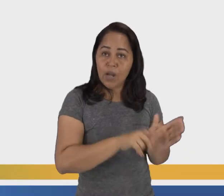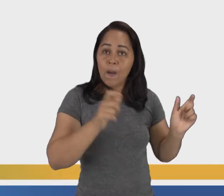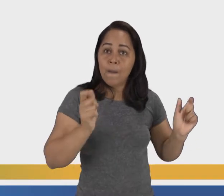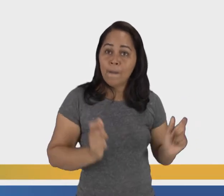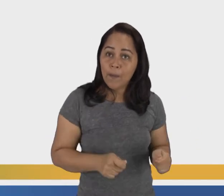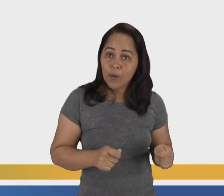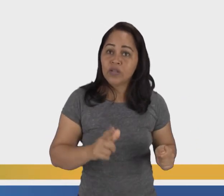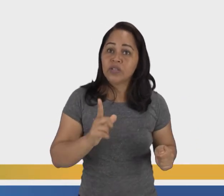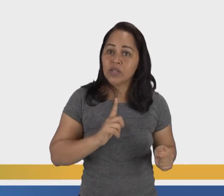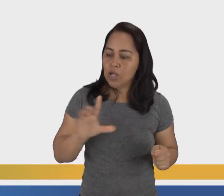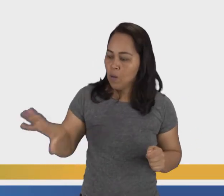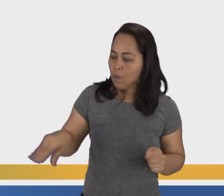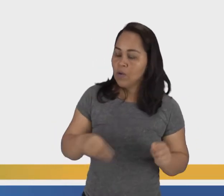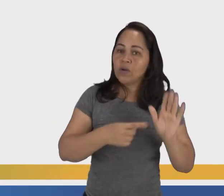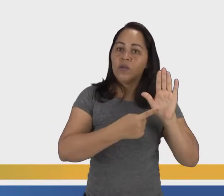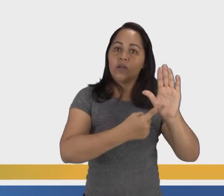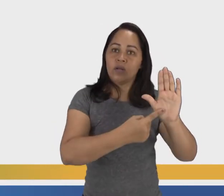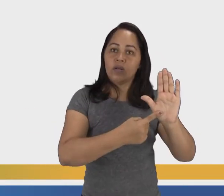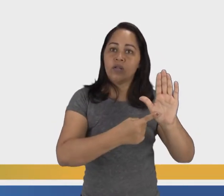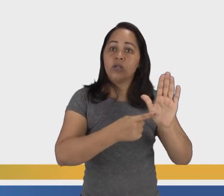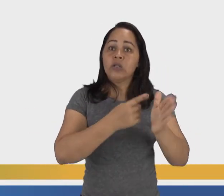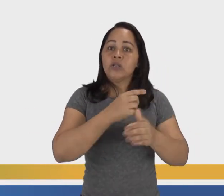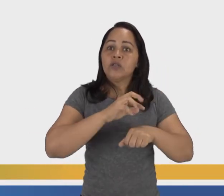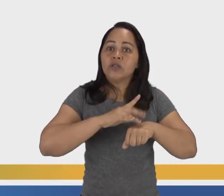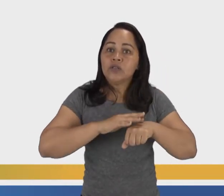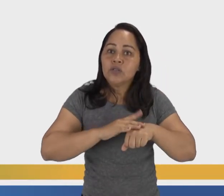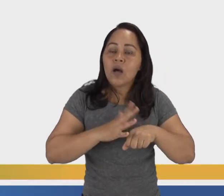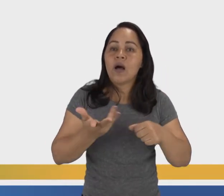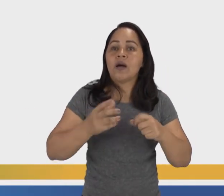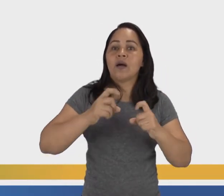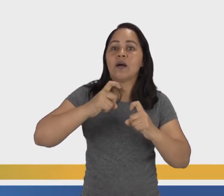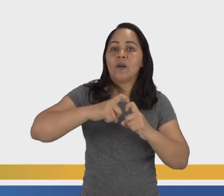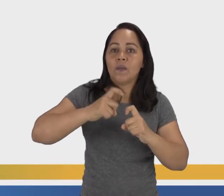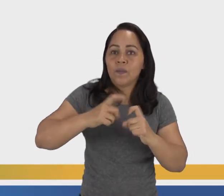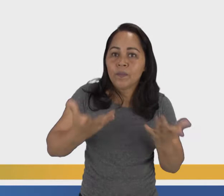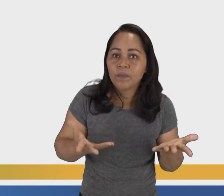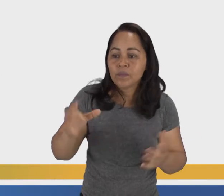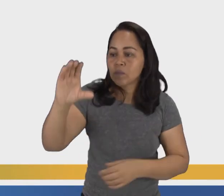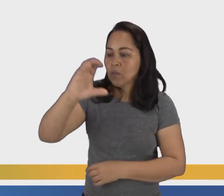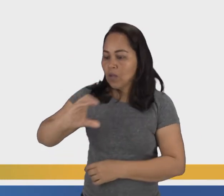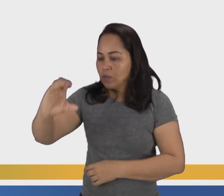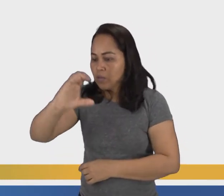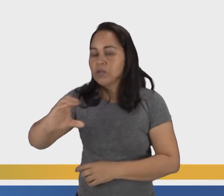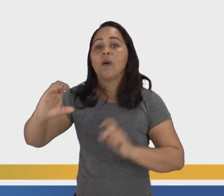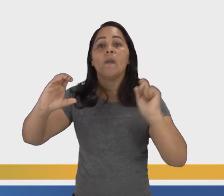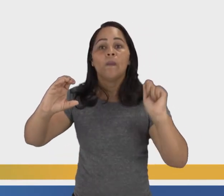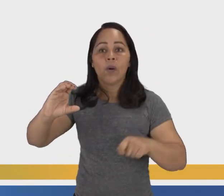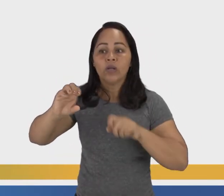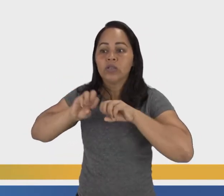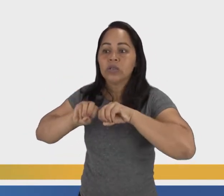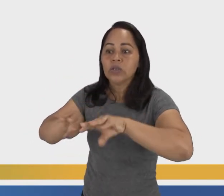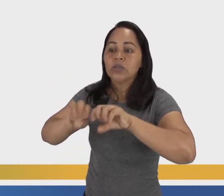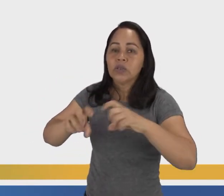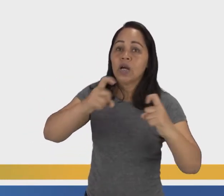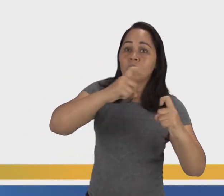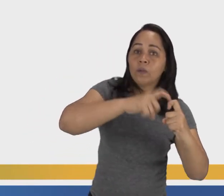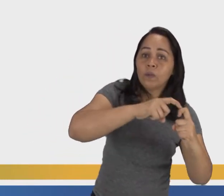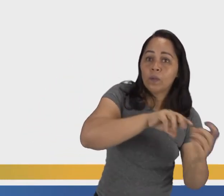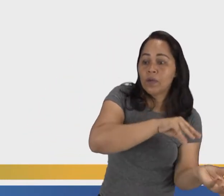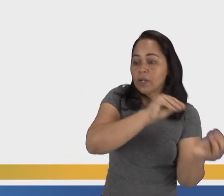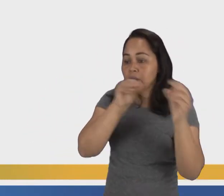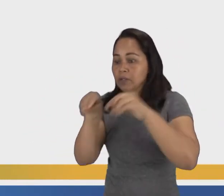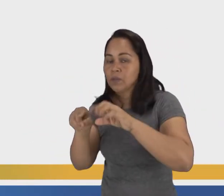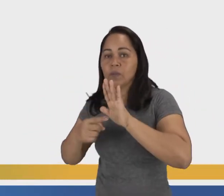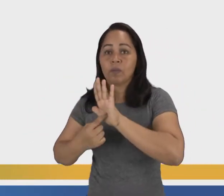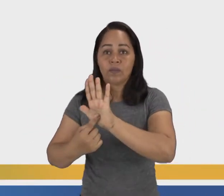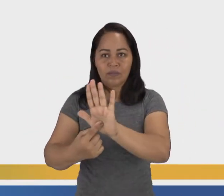de um texto médico para ensinar determinada coisa, assim como um cientista pode se apropriar de determinada pesquisa médica também para apresentar